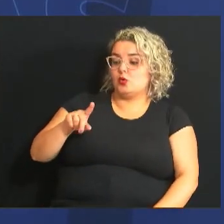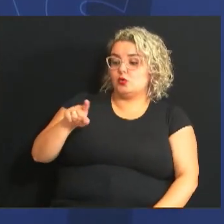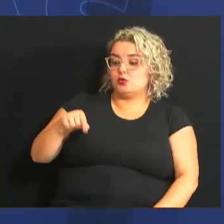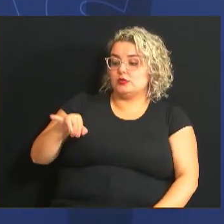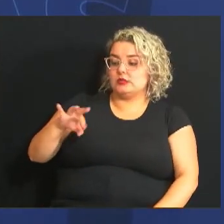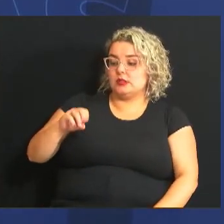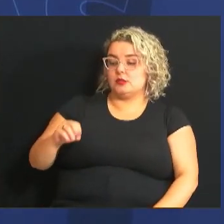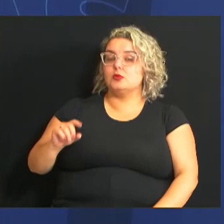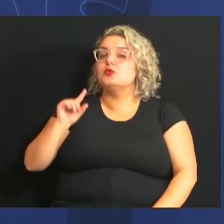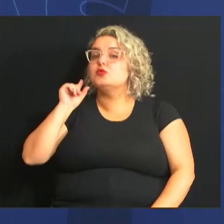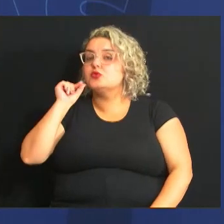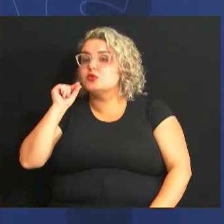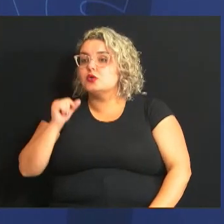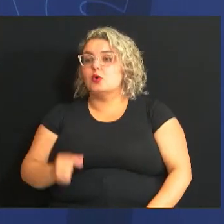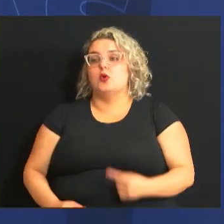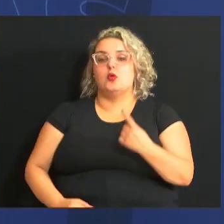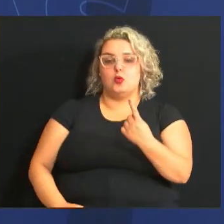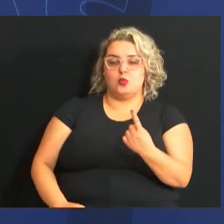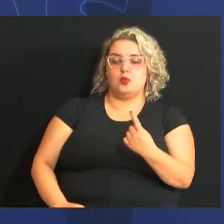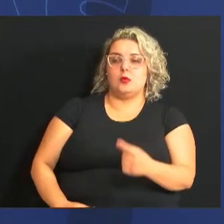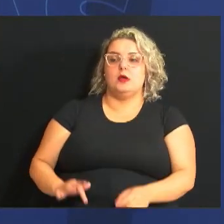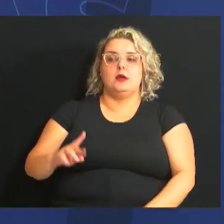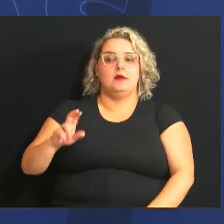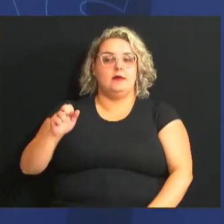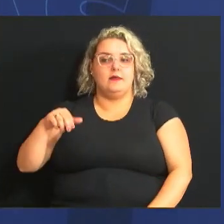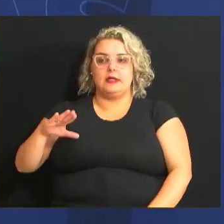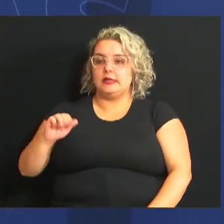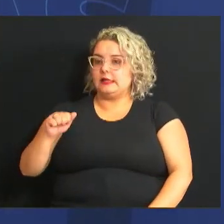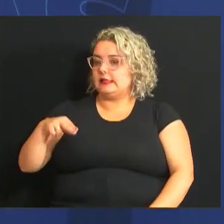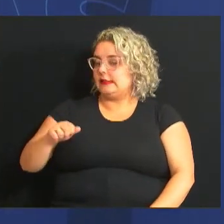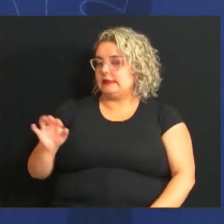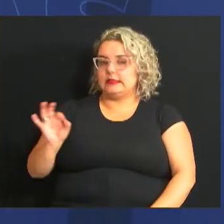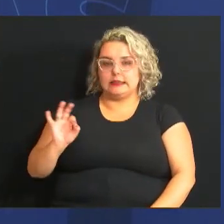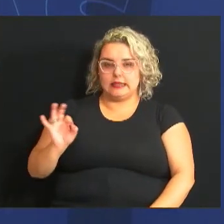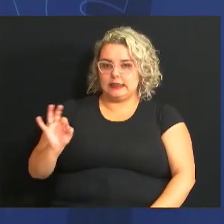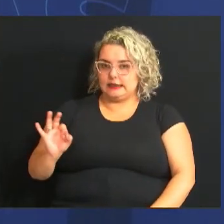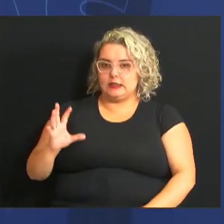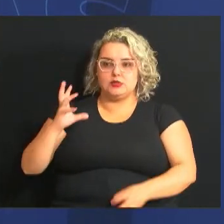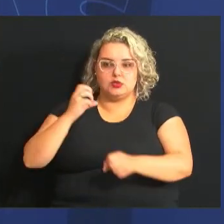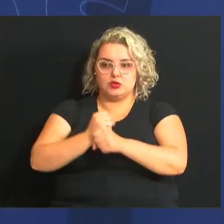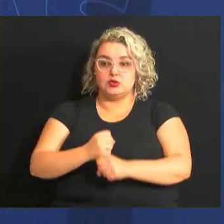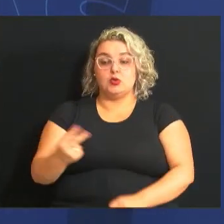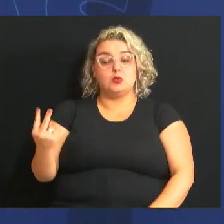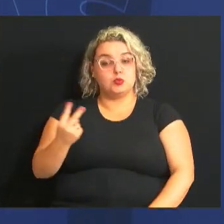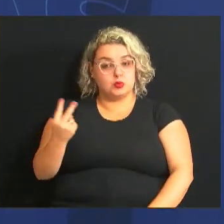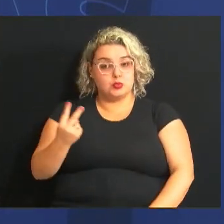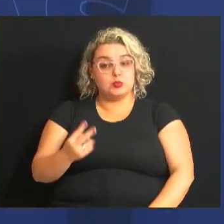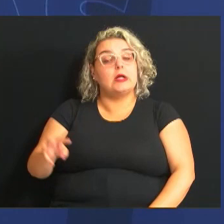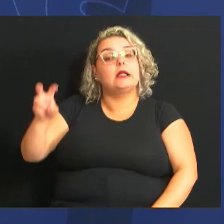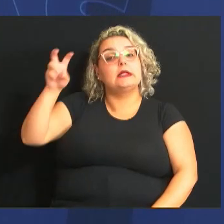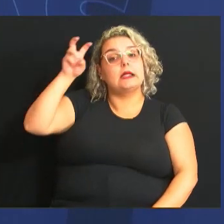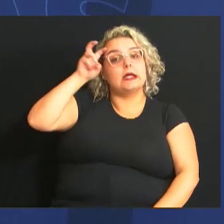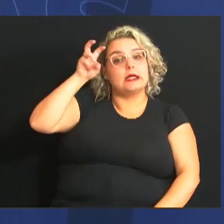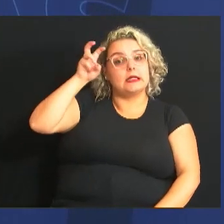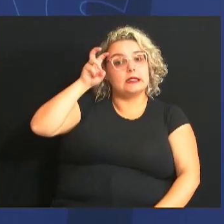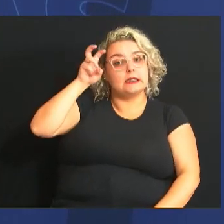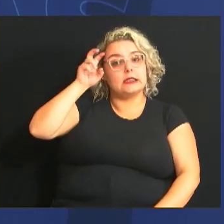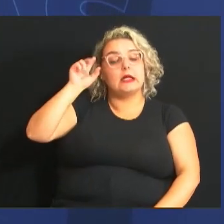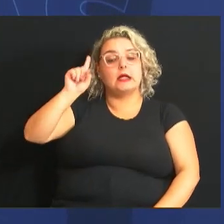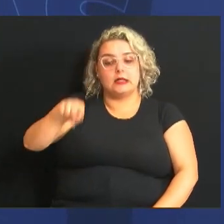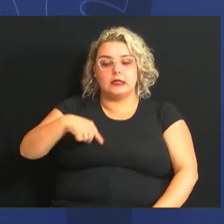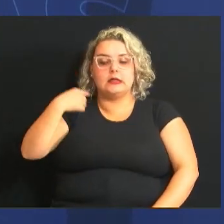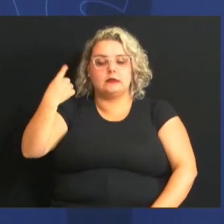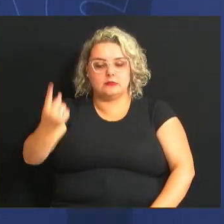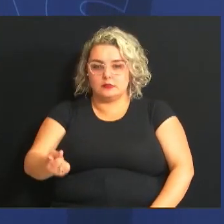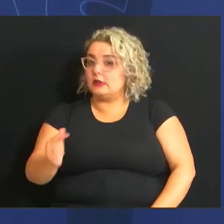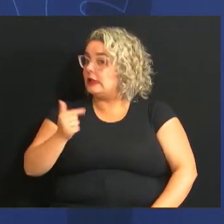e a Francana ainda não pontuou. Segunda rodada acontece na quinta-feira, então depois de amanhã, não tem